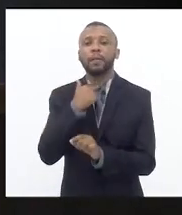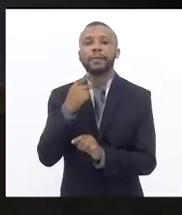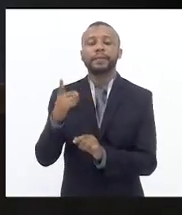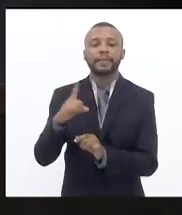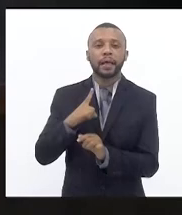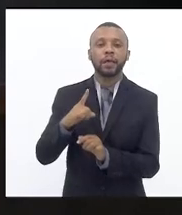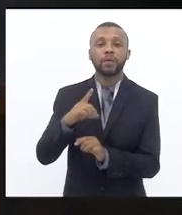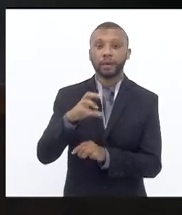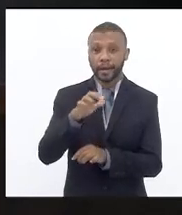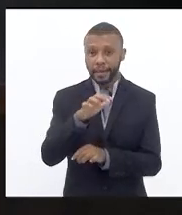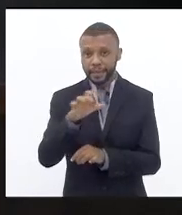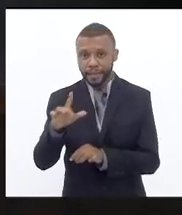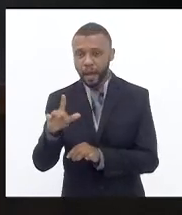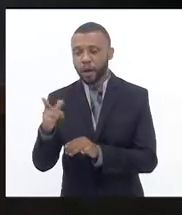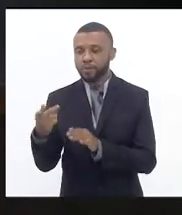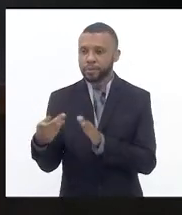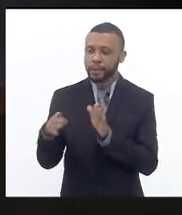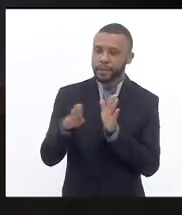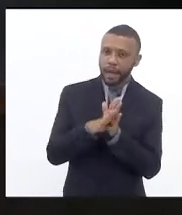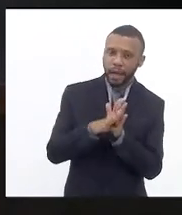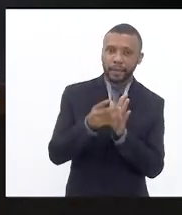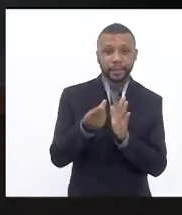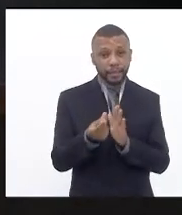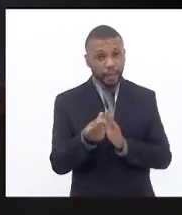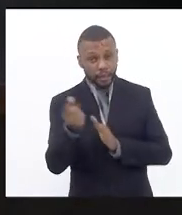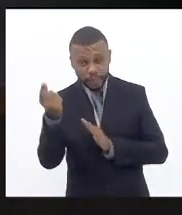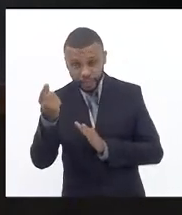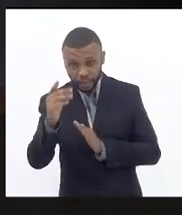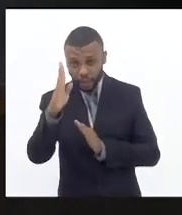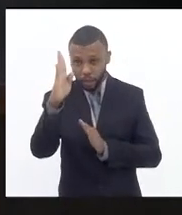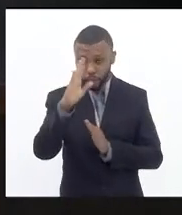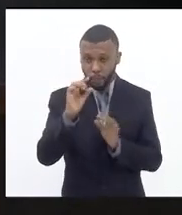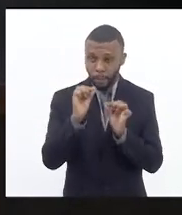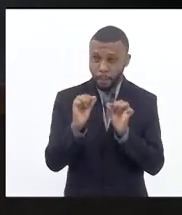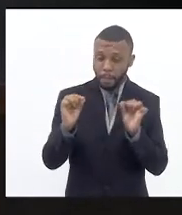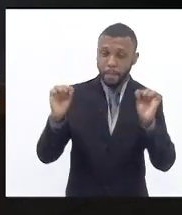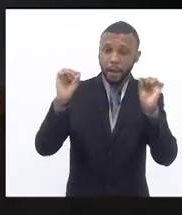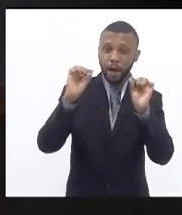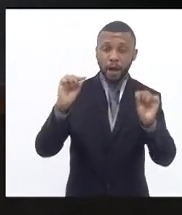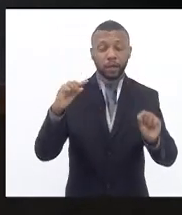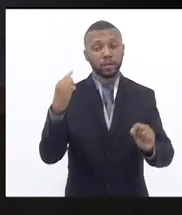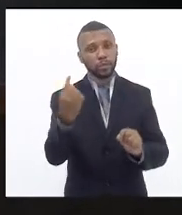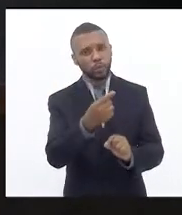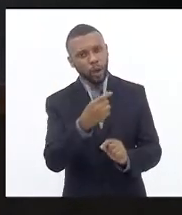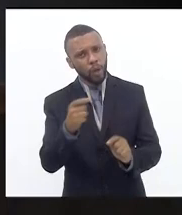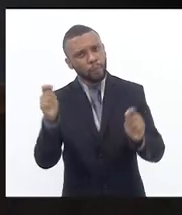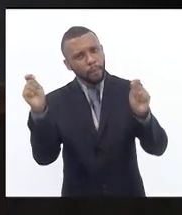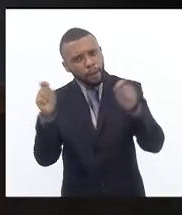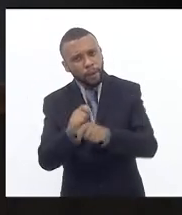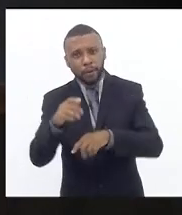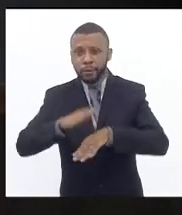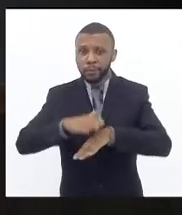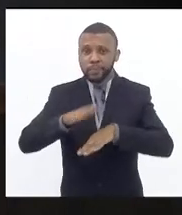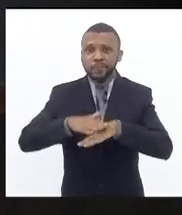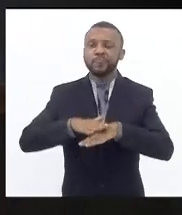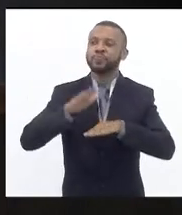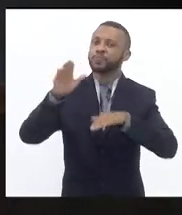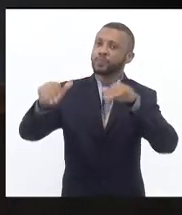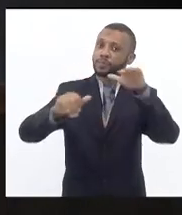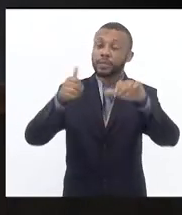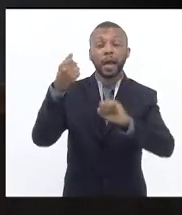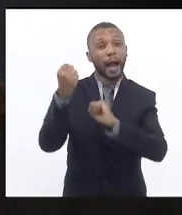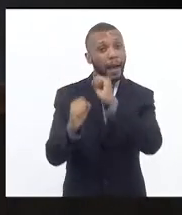entrada e saída do país o que nós precisamos de verdade é fazer com que o Rio de Janeiro traga as empresas de